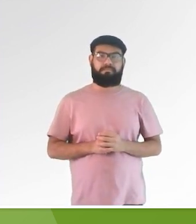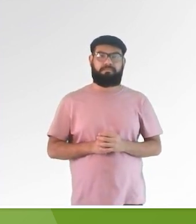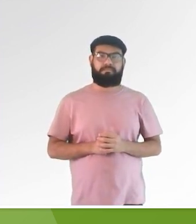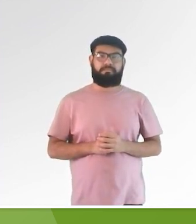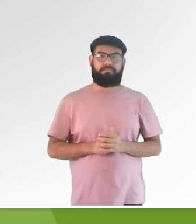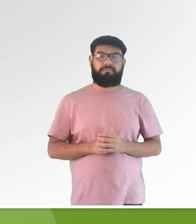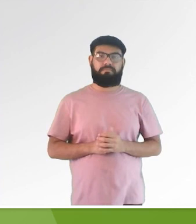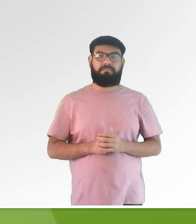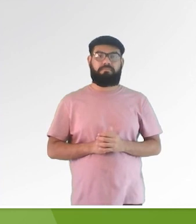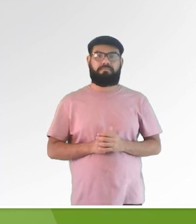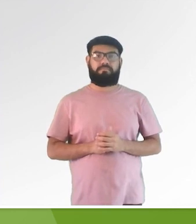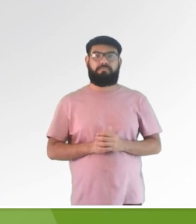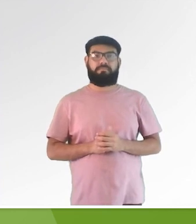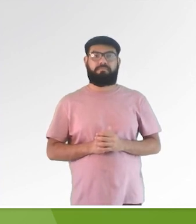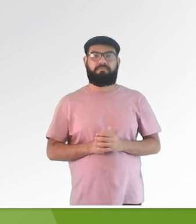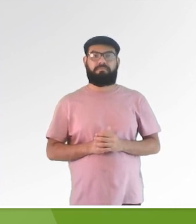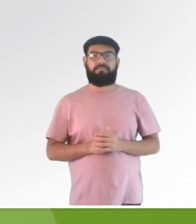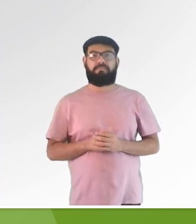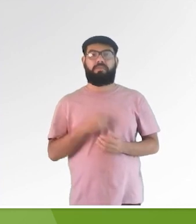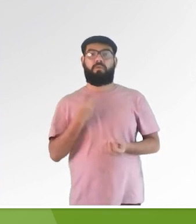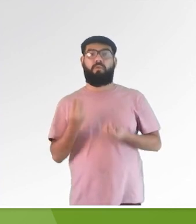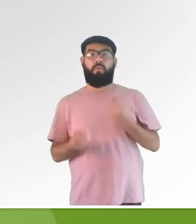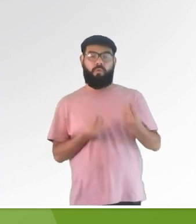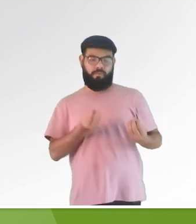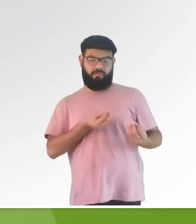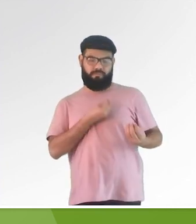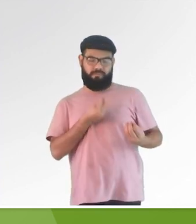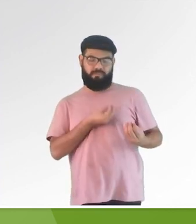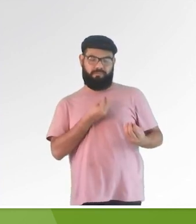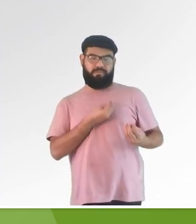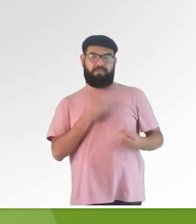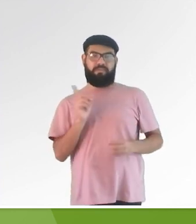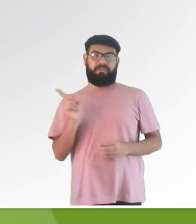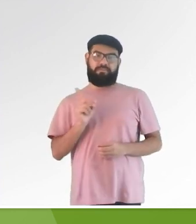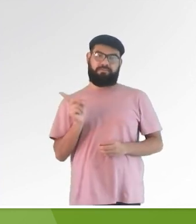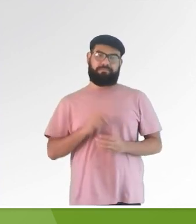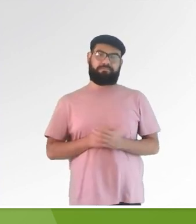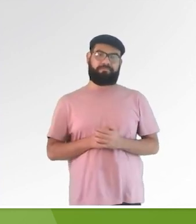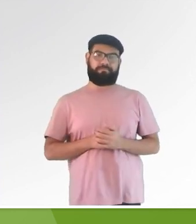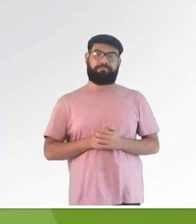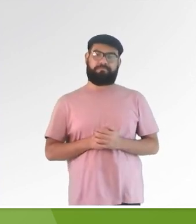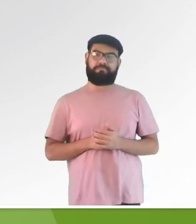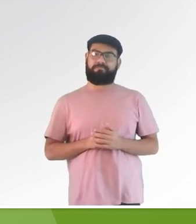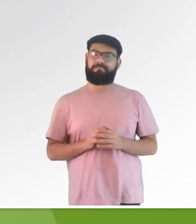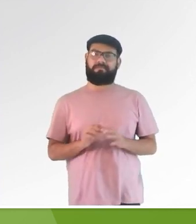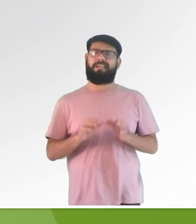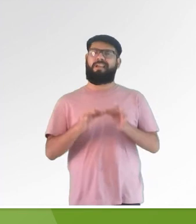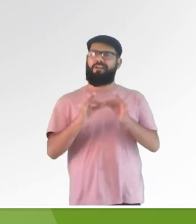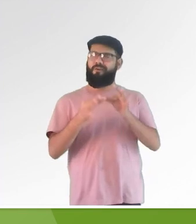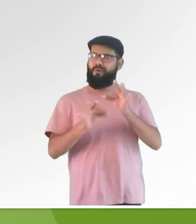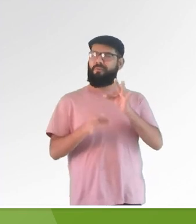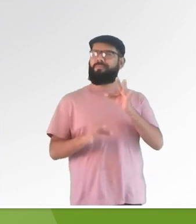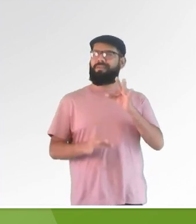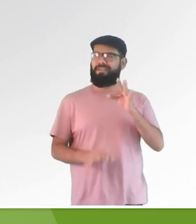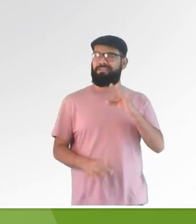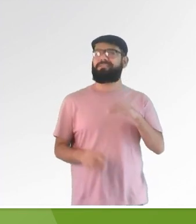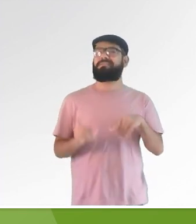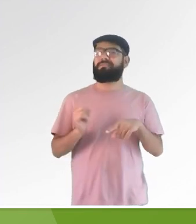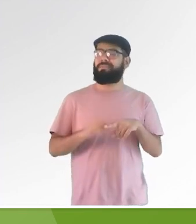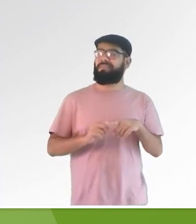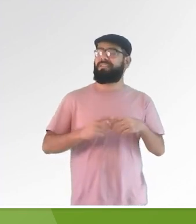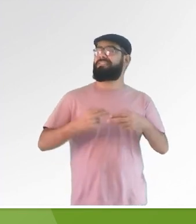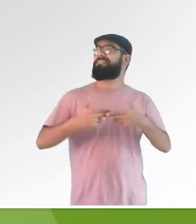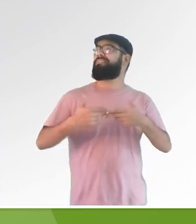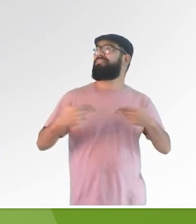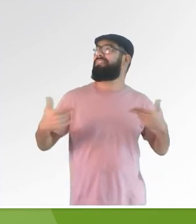de vida do organismo. E isso é muito complexo, porque a gente tem uma diversidade de seres